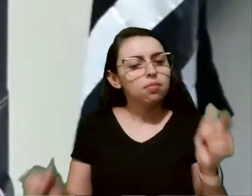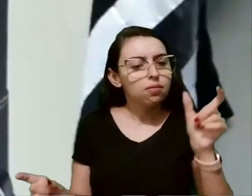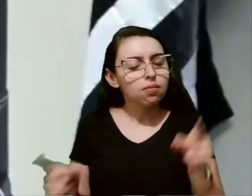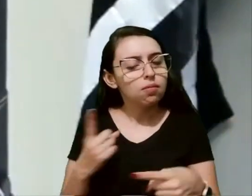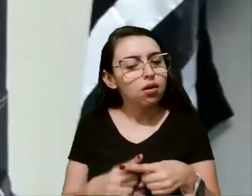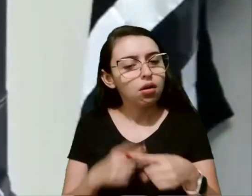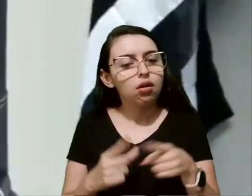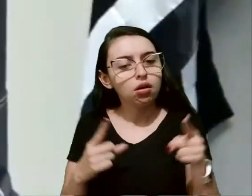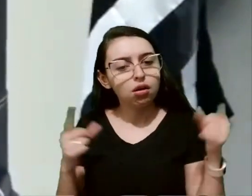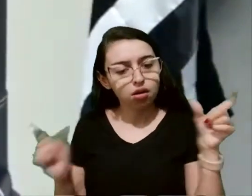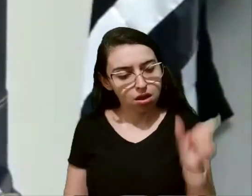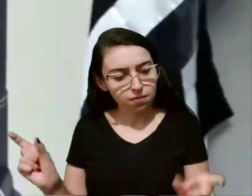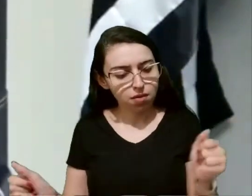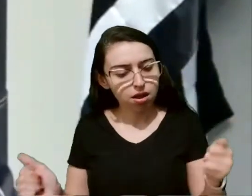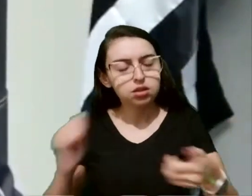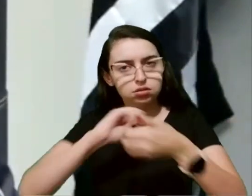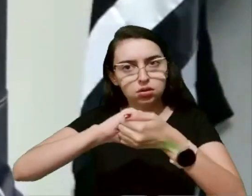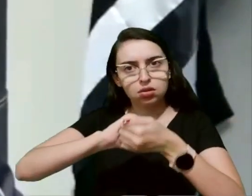em acordo?